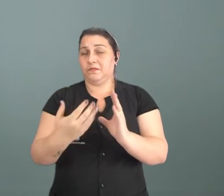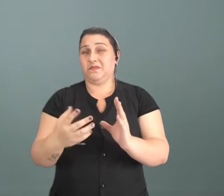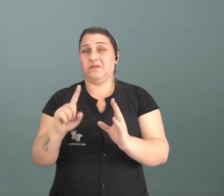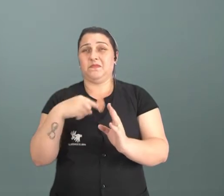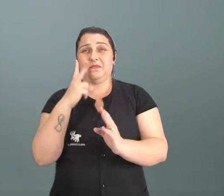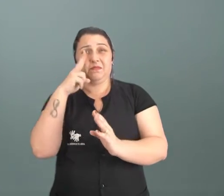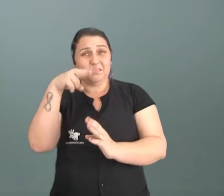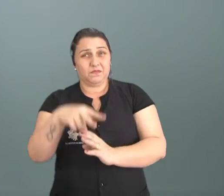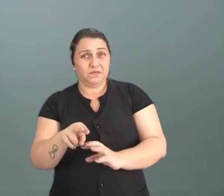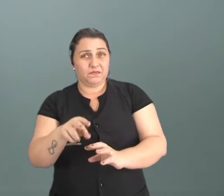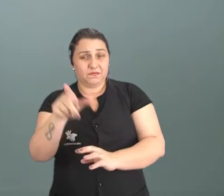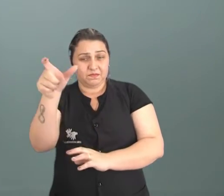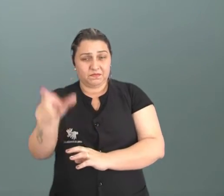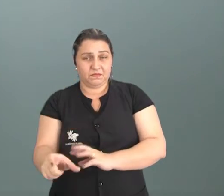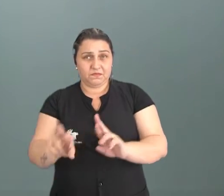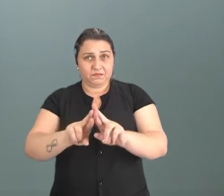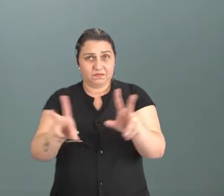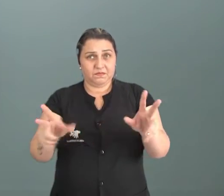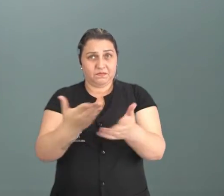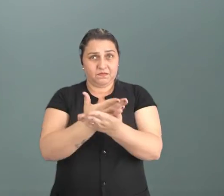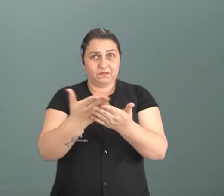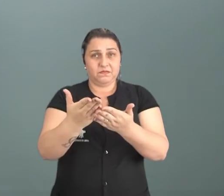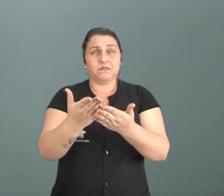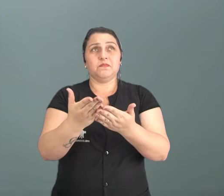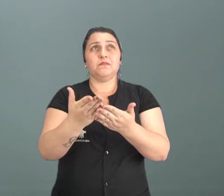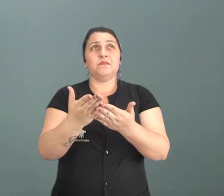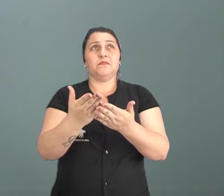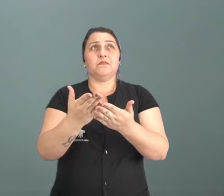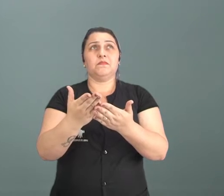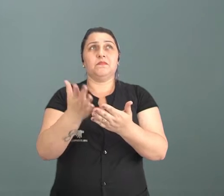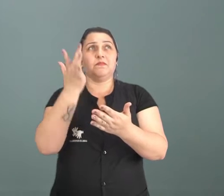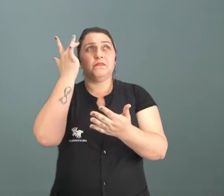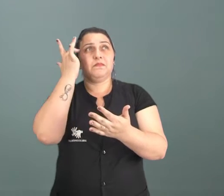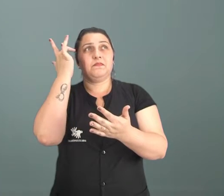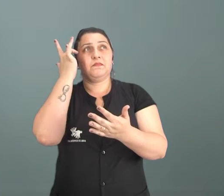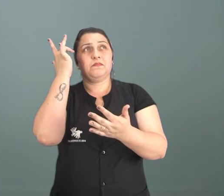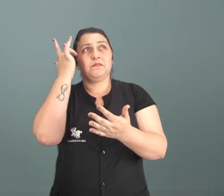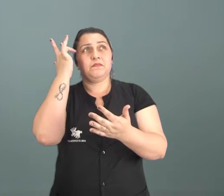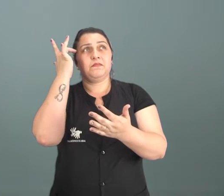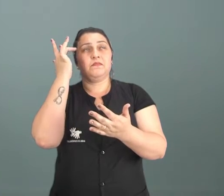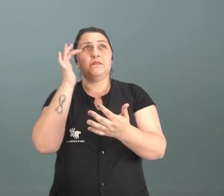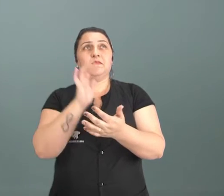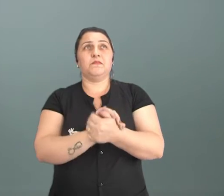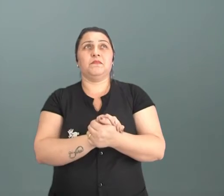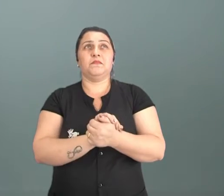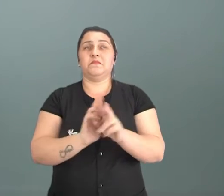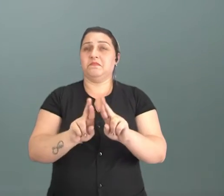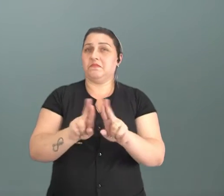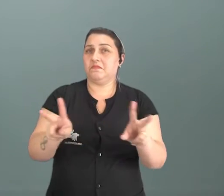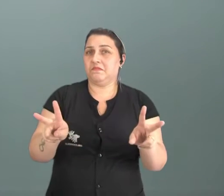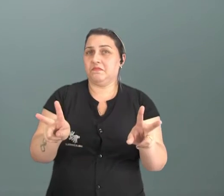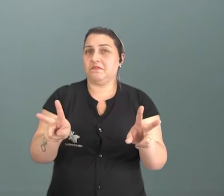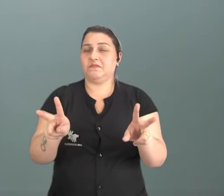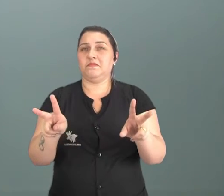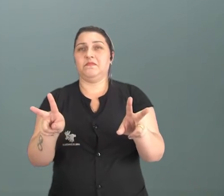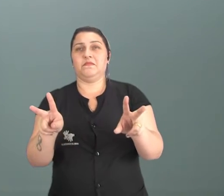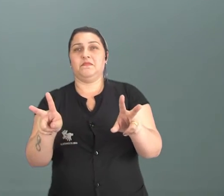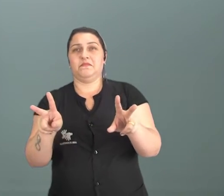gente vê uma pessoa diferente, a gente começa a achar que ela é diferente, eu tenho